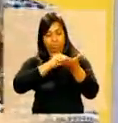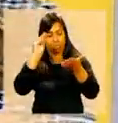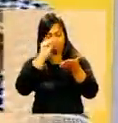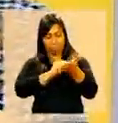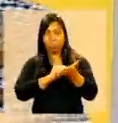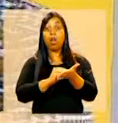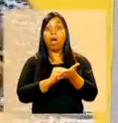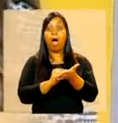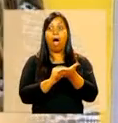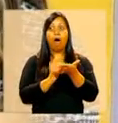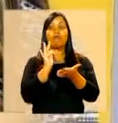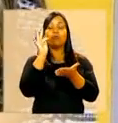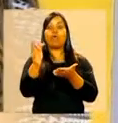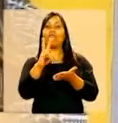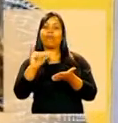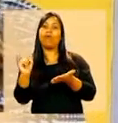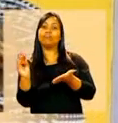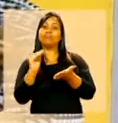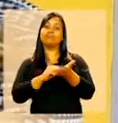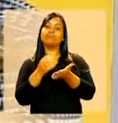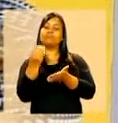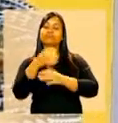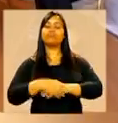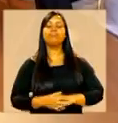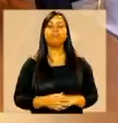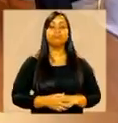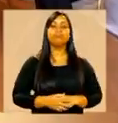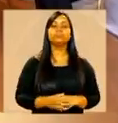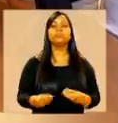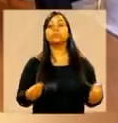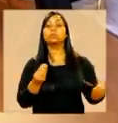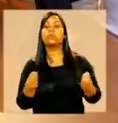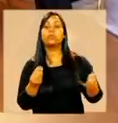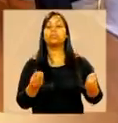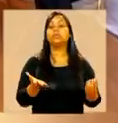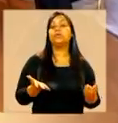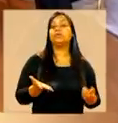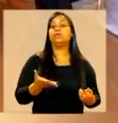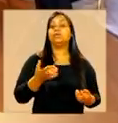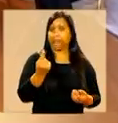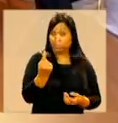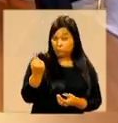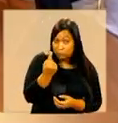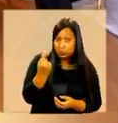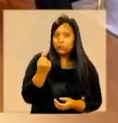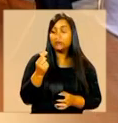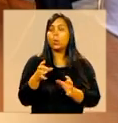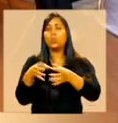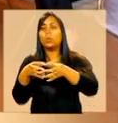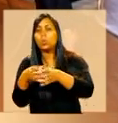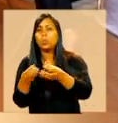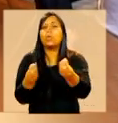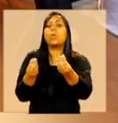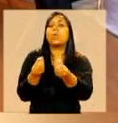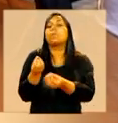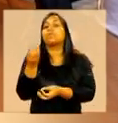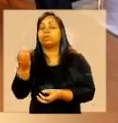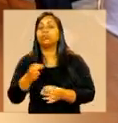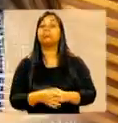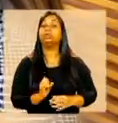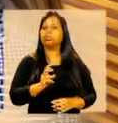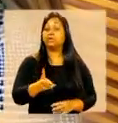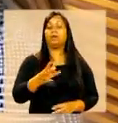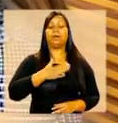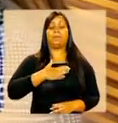e me programo para uma próxima vez chegar até lá. E teu perfil qual que é? Você prefere viajar sozinha, acompanhada, em grupo? Como é que... Eu